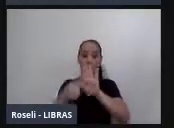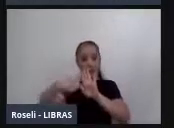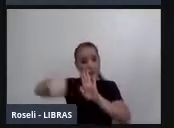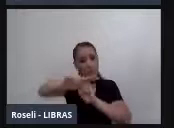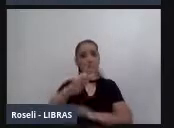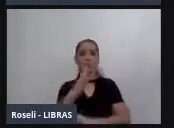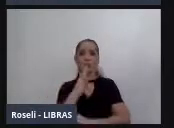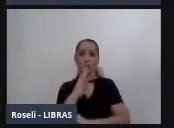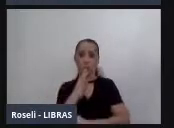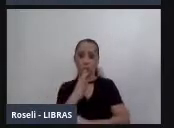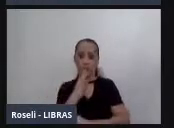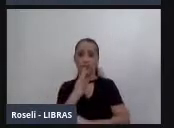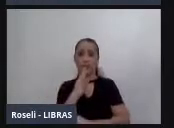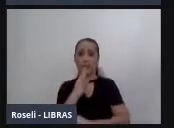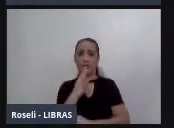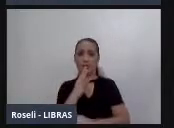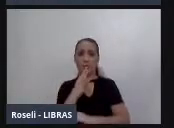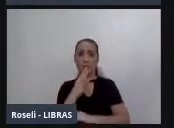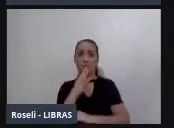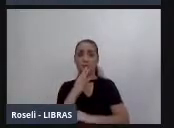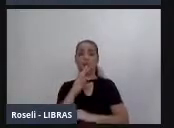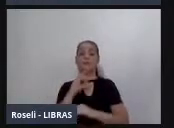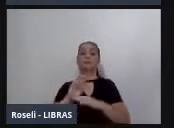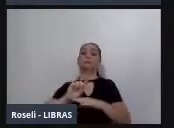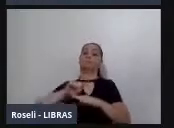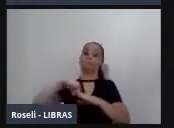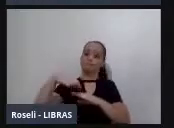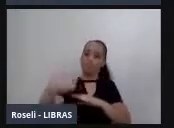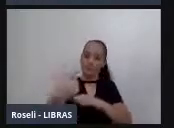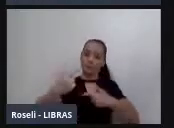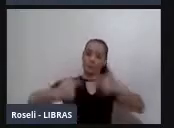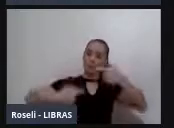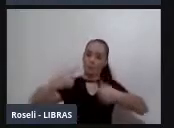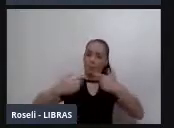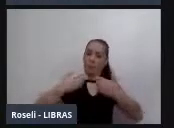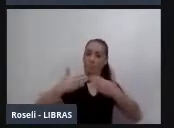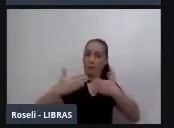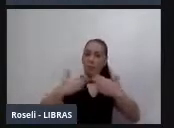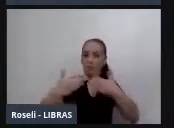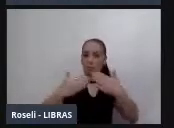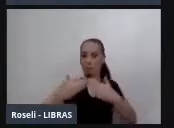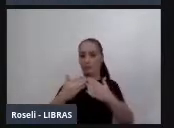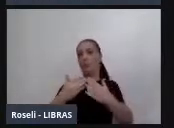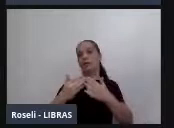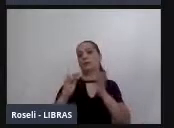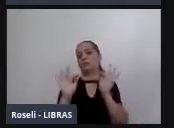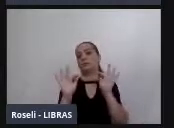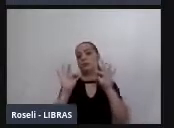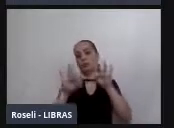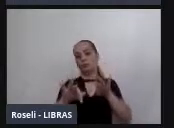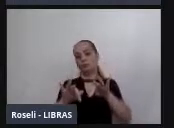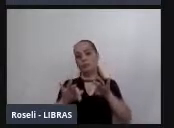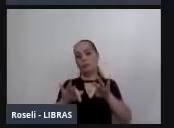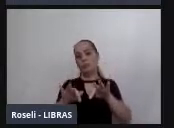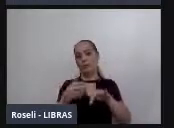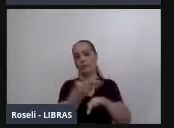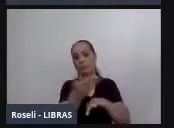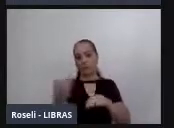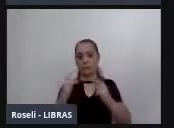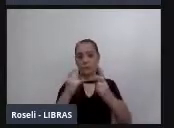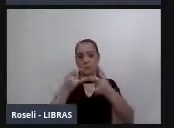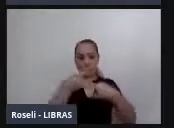conheçam e a gente possa, então, partir aí para um debate ao término das falas dos membros dessa mesa. Então, eu